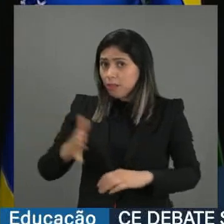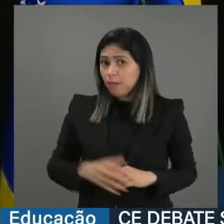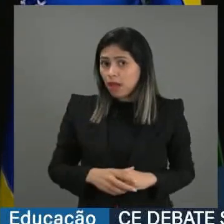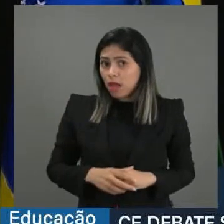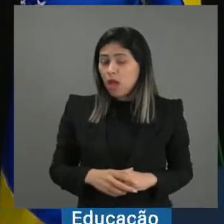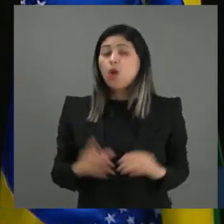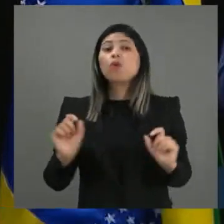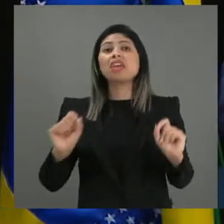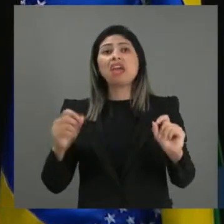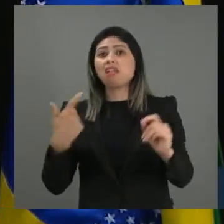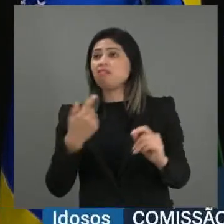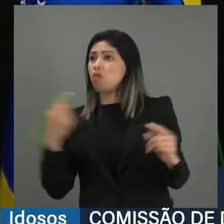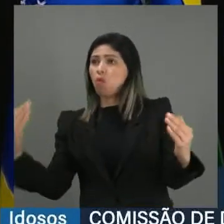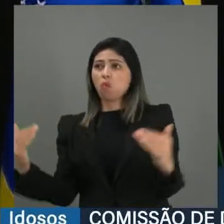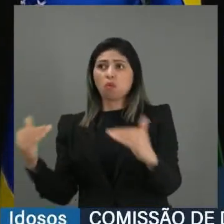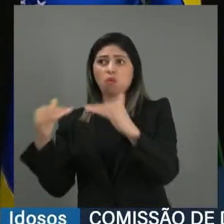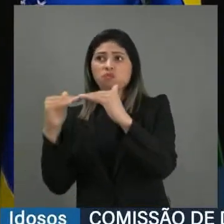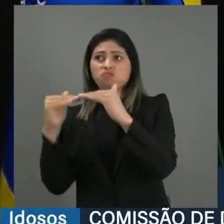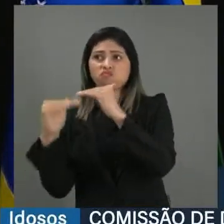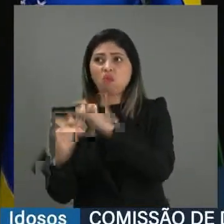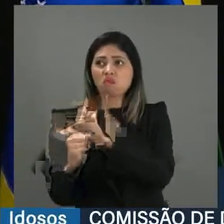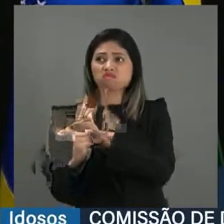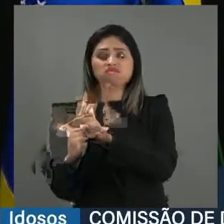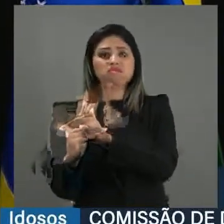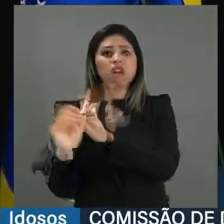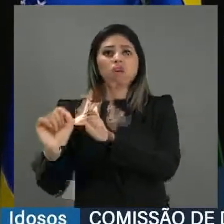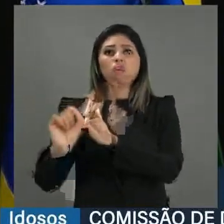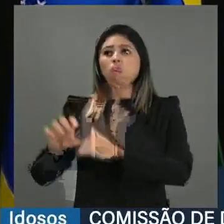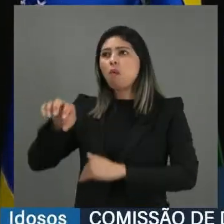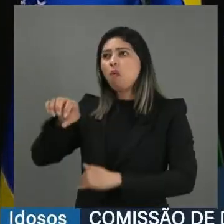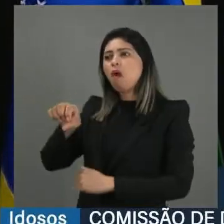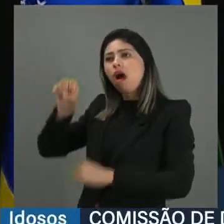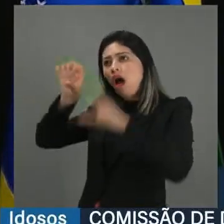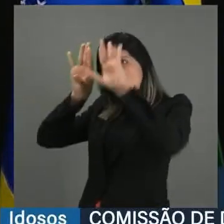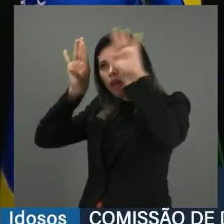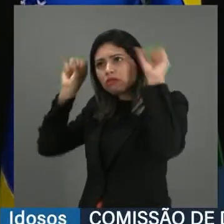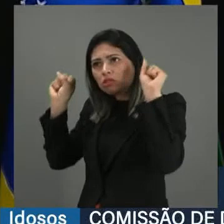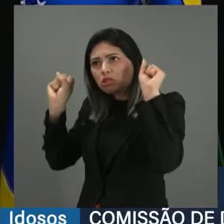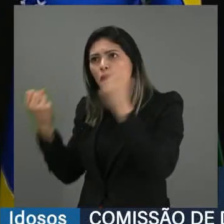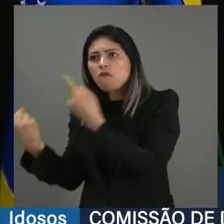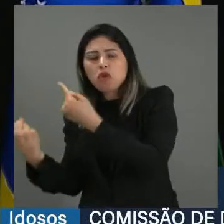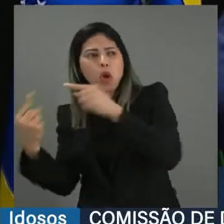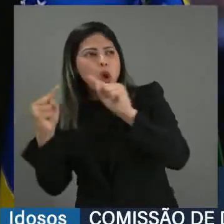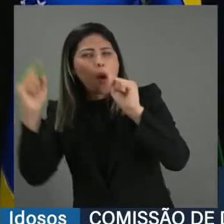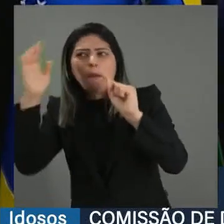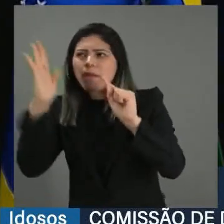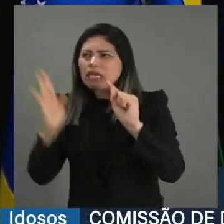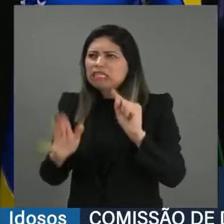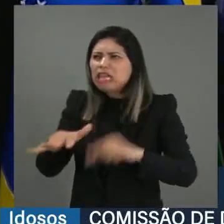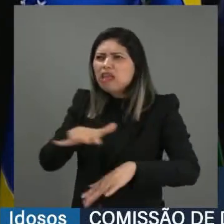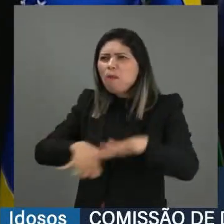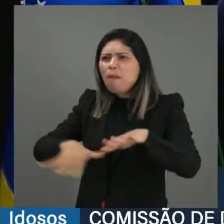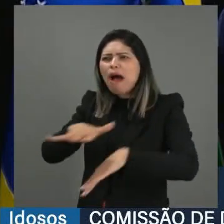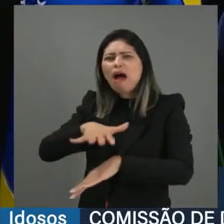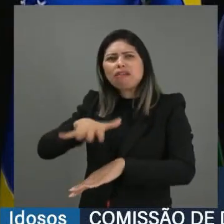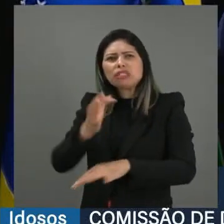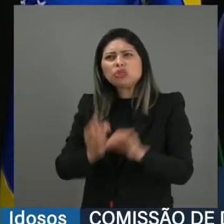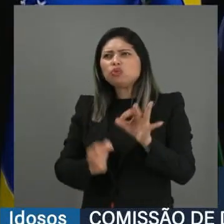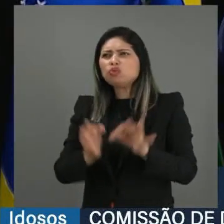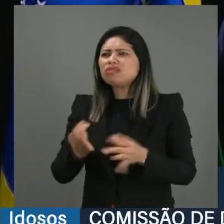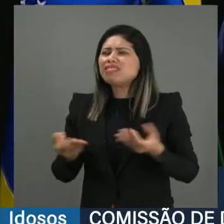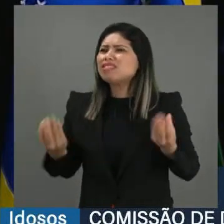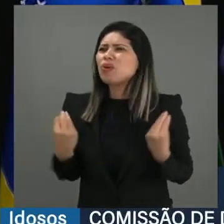que discordam, por exemplo, do que o STF está fazendo, jogando o Brasil numa insegurança jurídica jamais